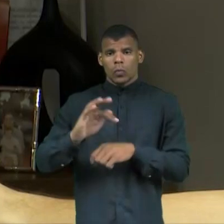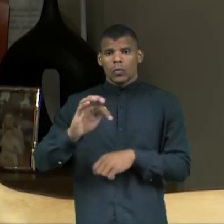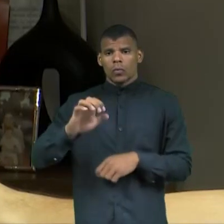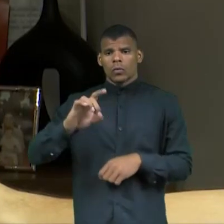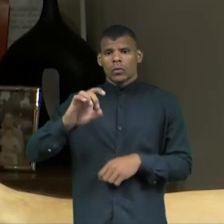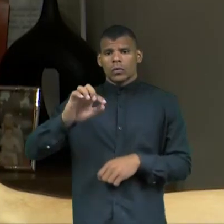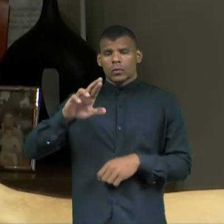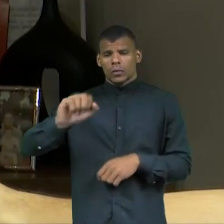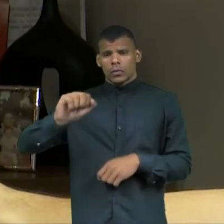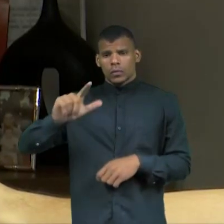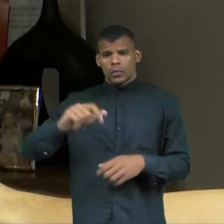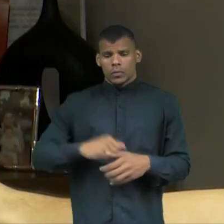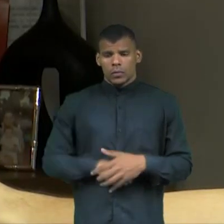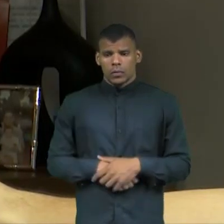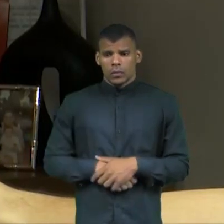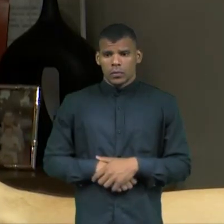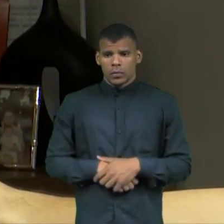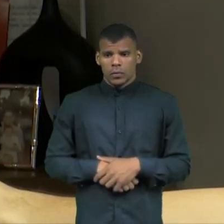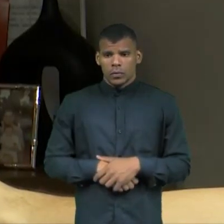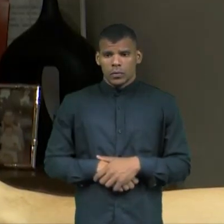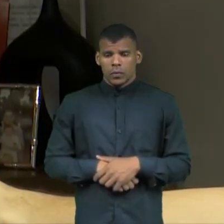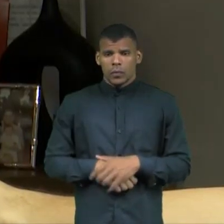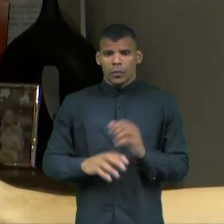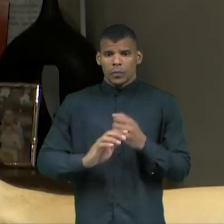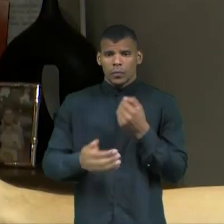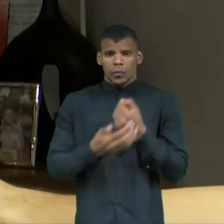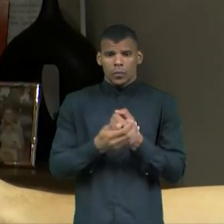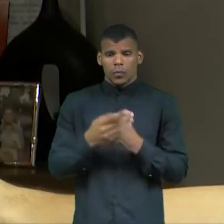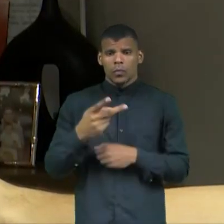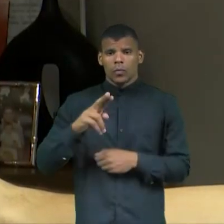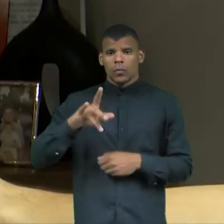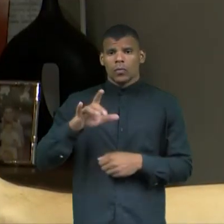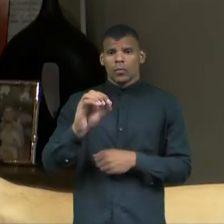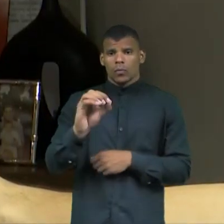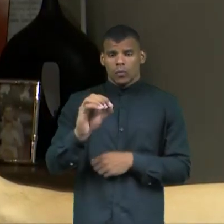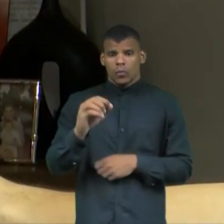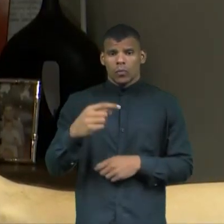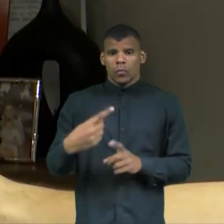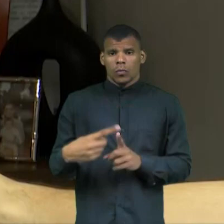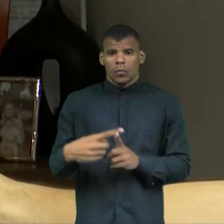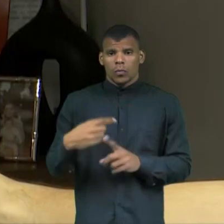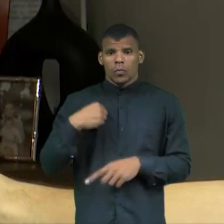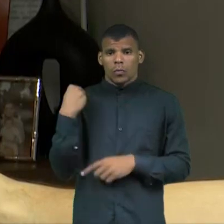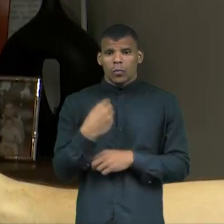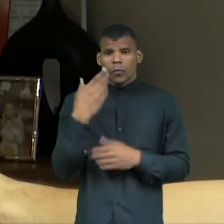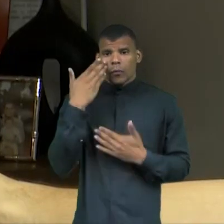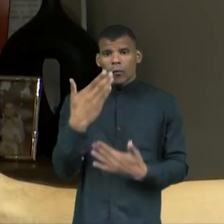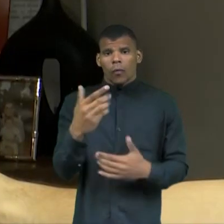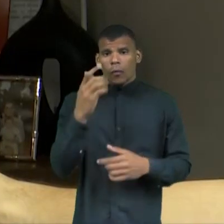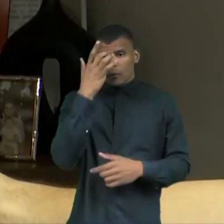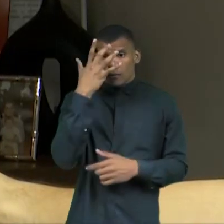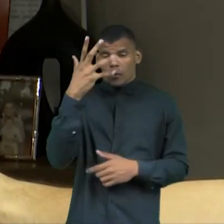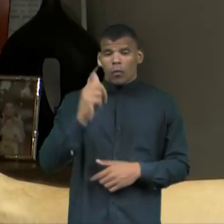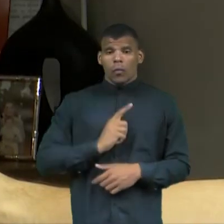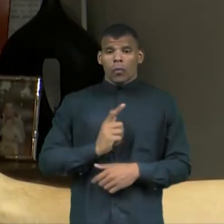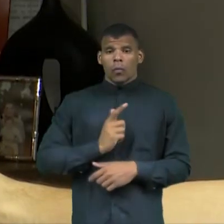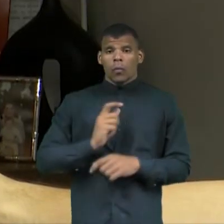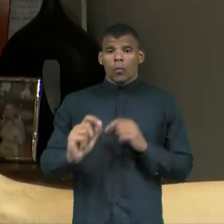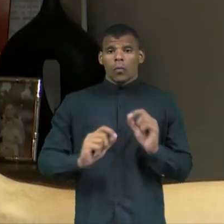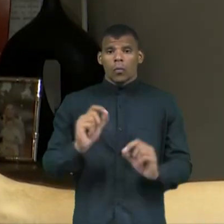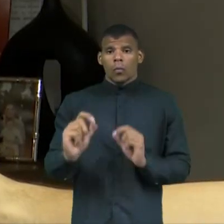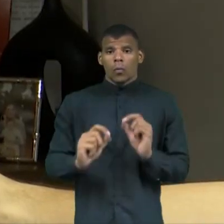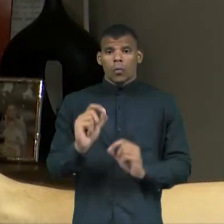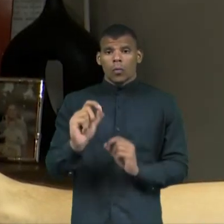para poder proteger o público, até porque a gente vê que existe uma facilidade de adquirir